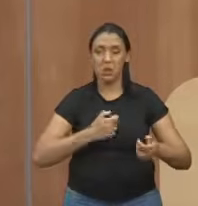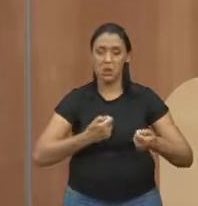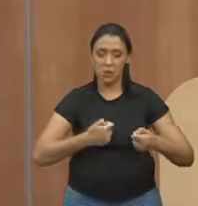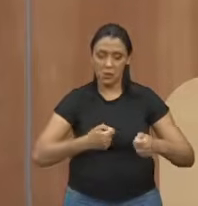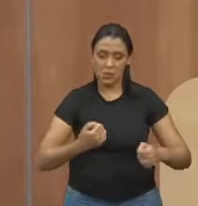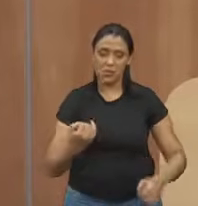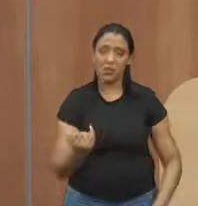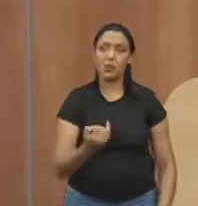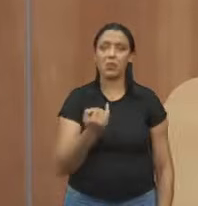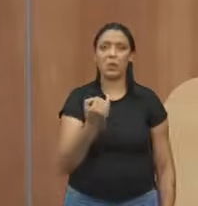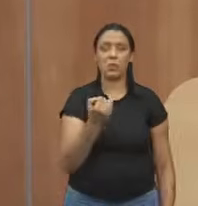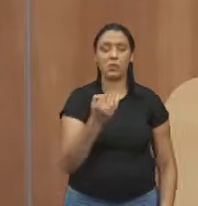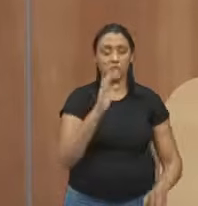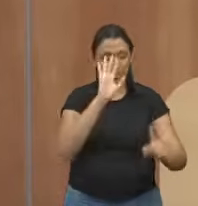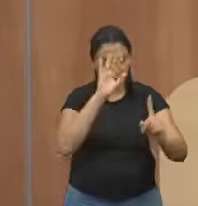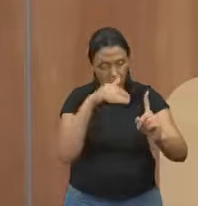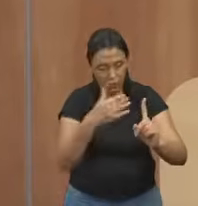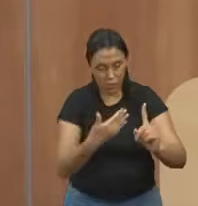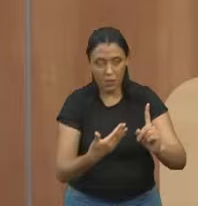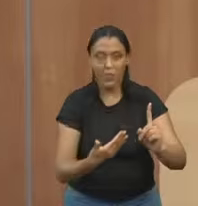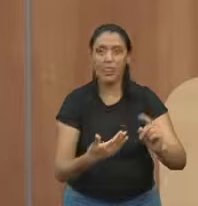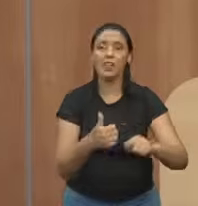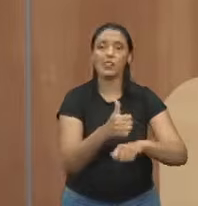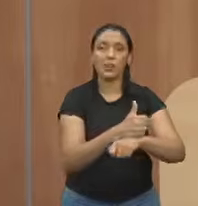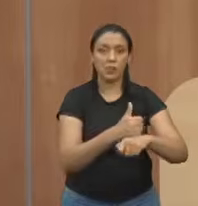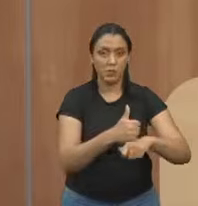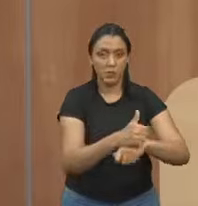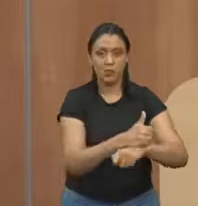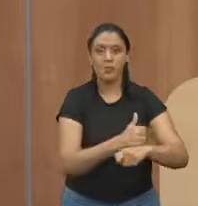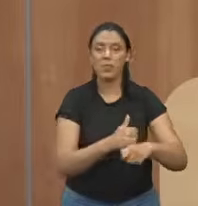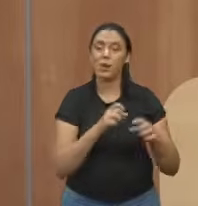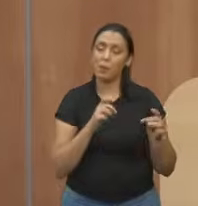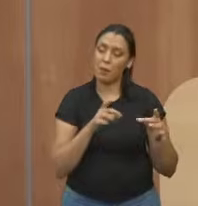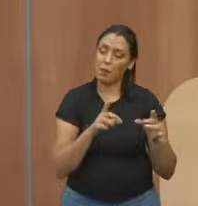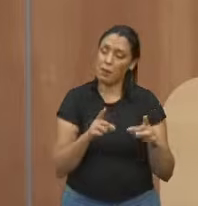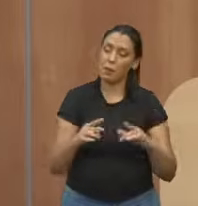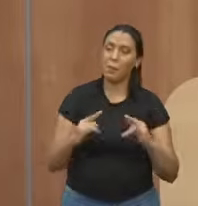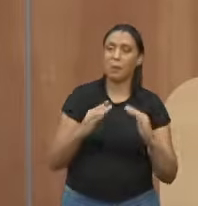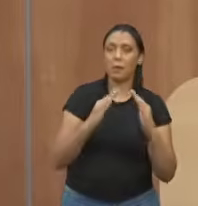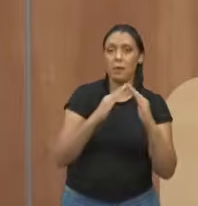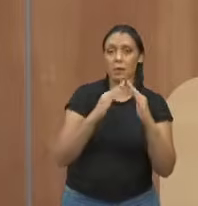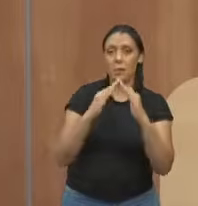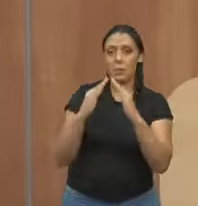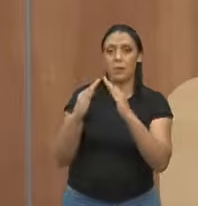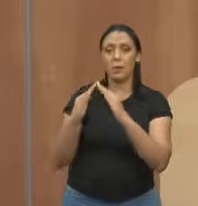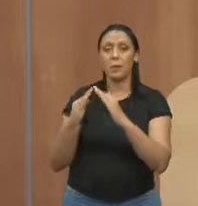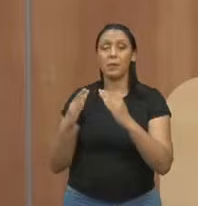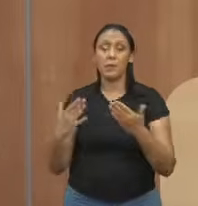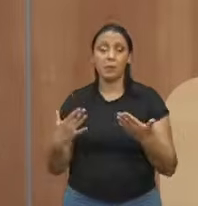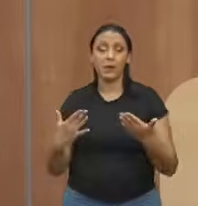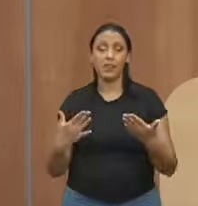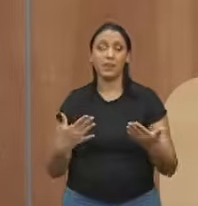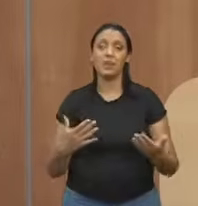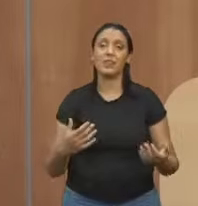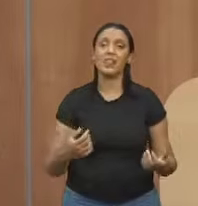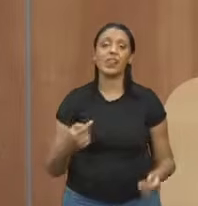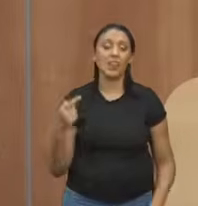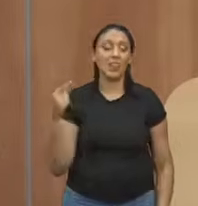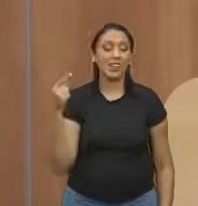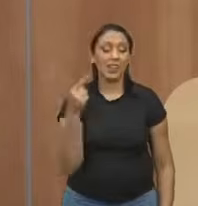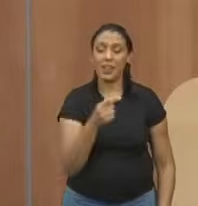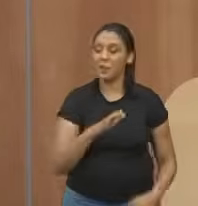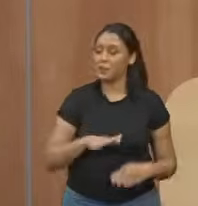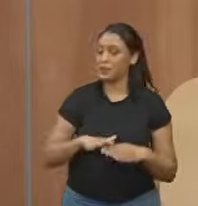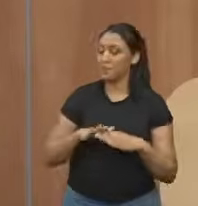imóveis e em reconhecimento relevante contribuição que oferece à economia e à vida